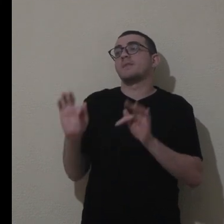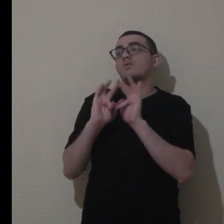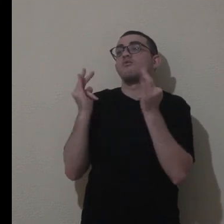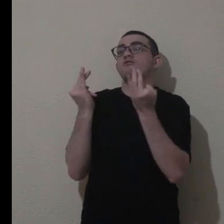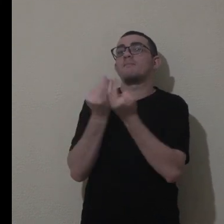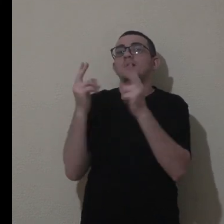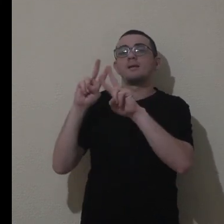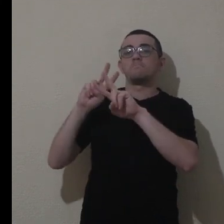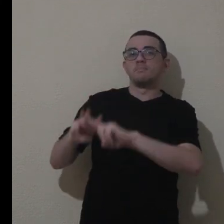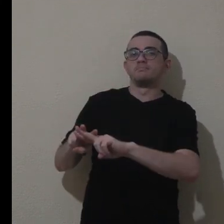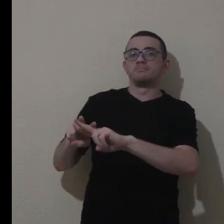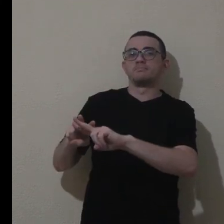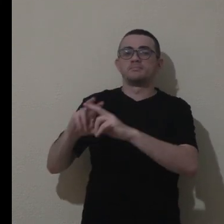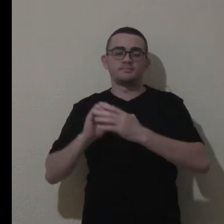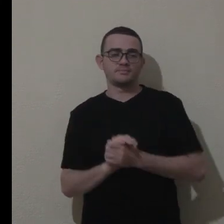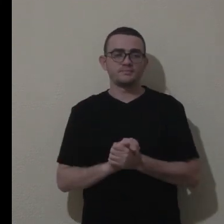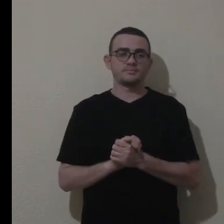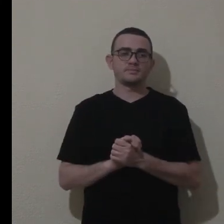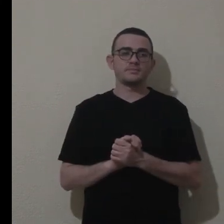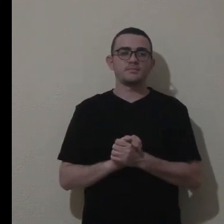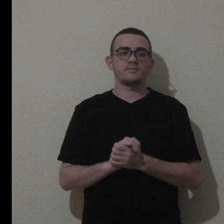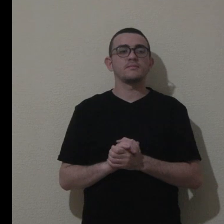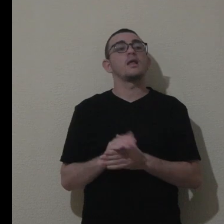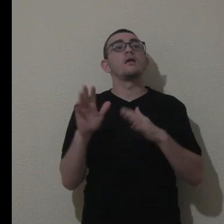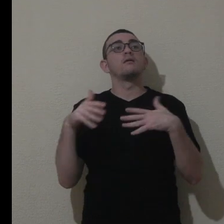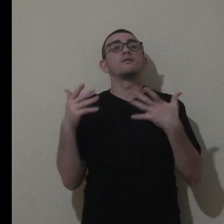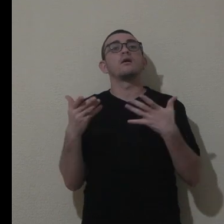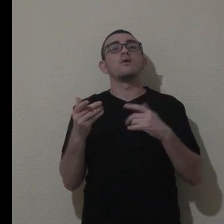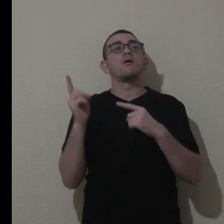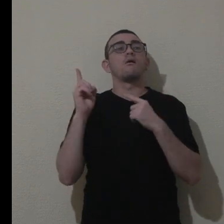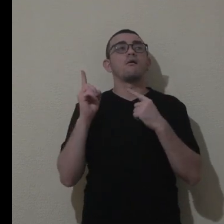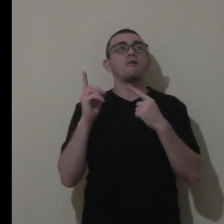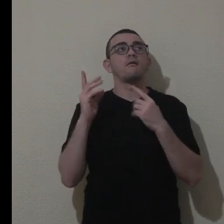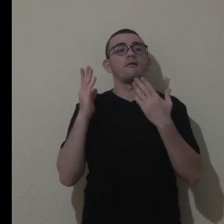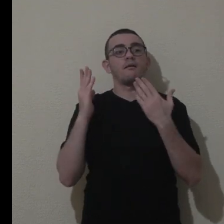está preso. Tá? Aqui, nessa